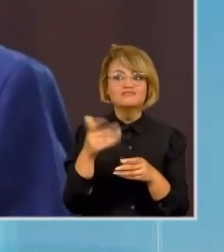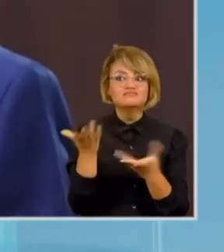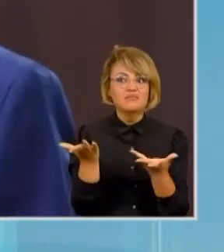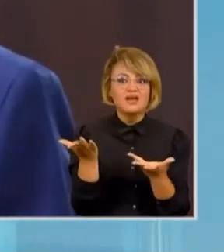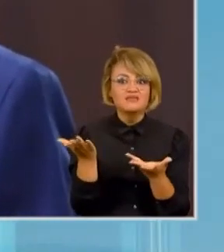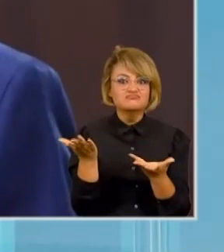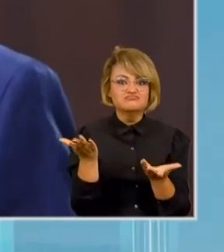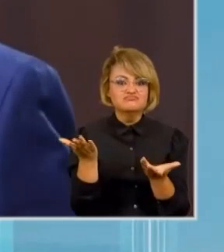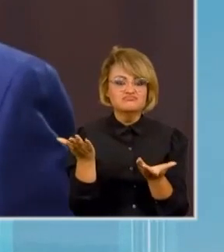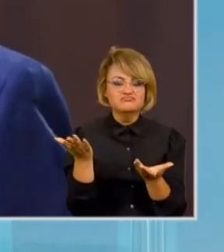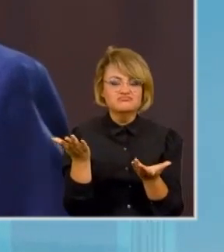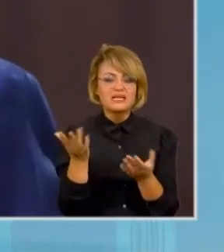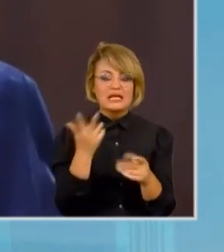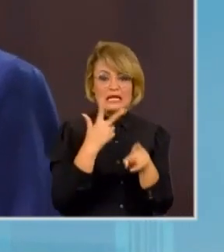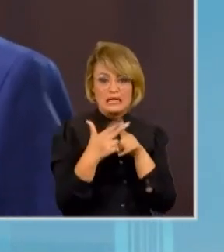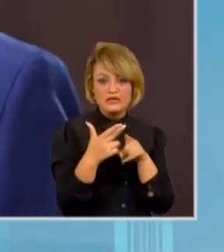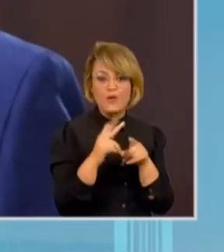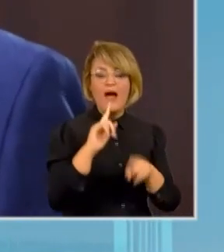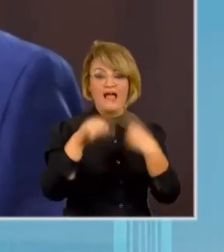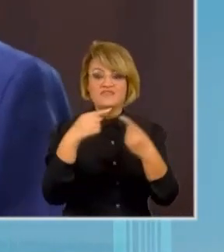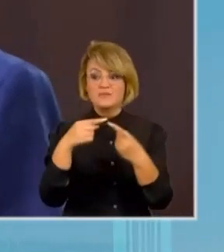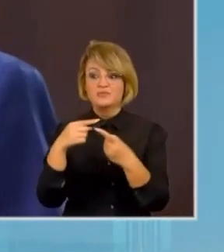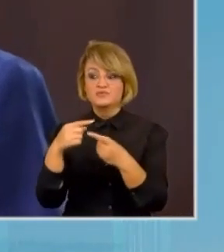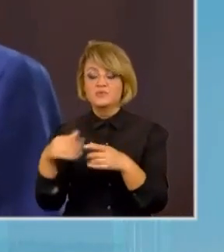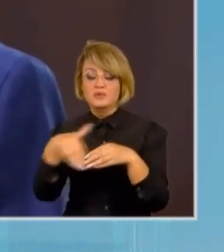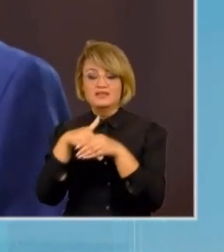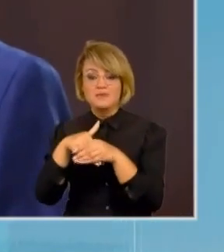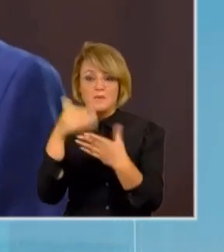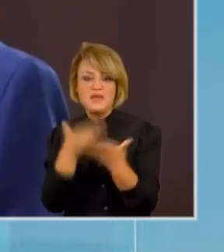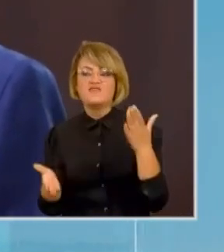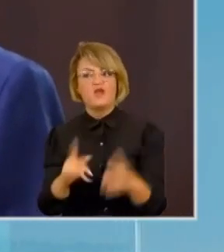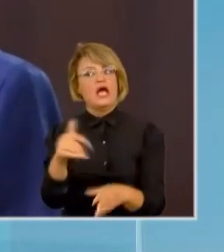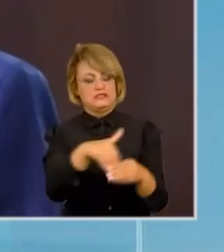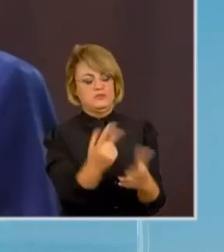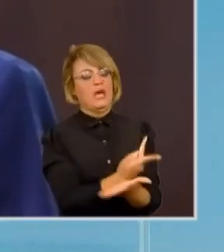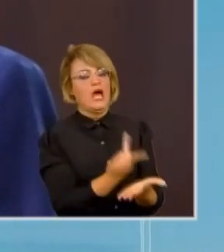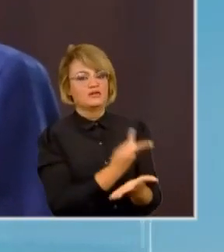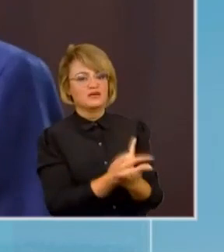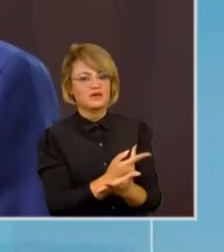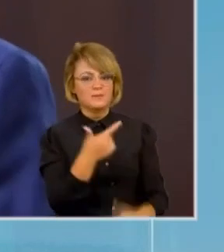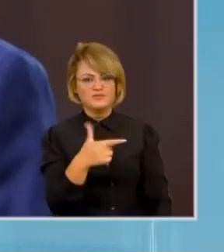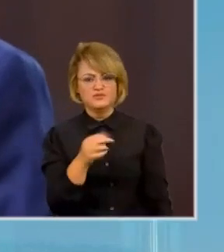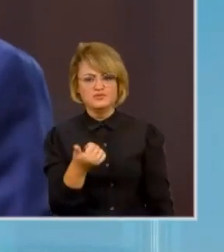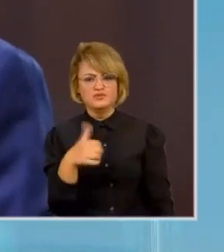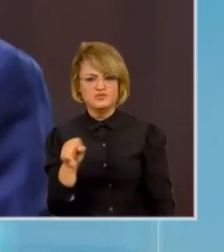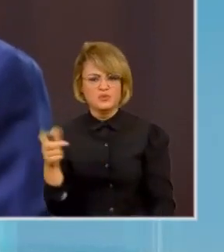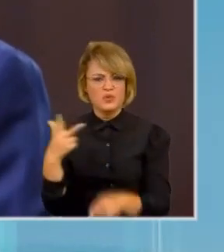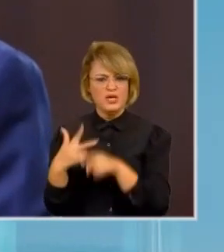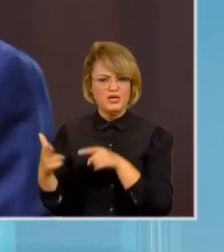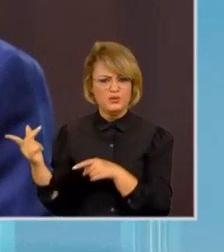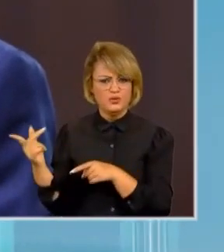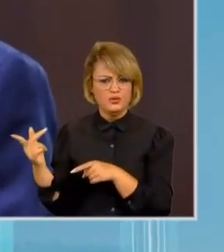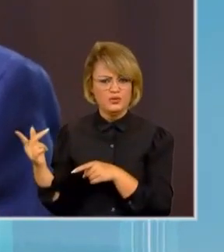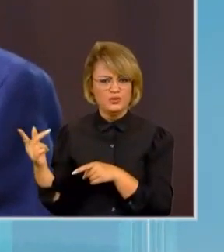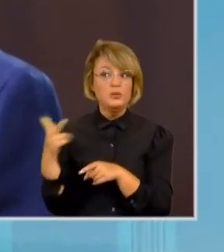que acessava esta plataforma e lá inseriam essas informações. E foi justamente o que aconteceu, de